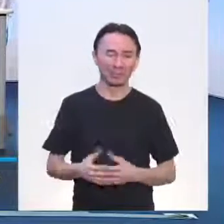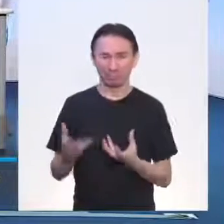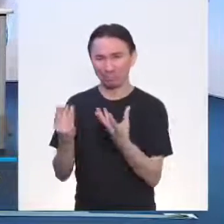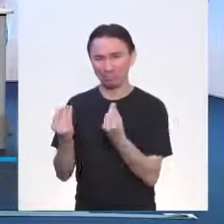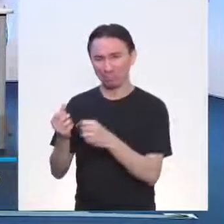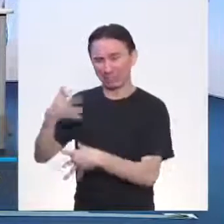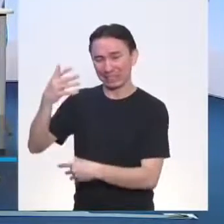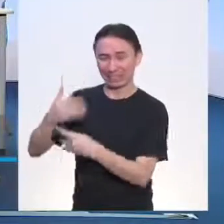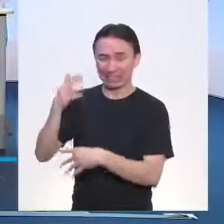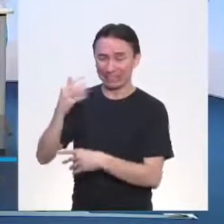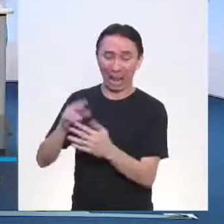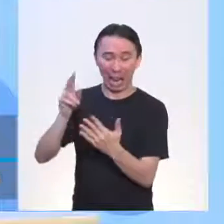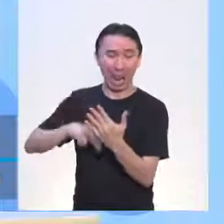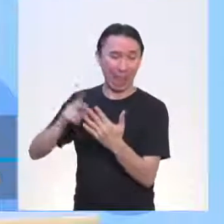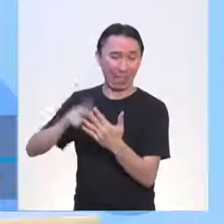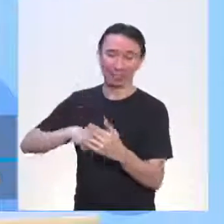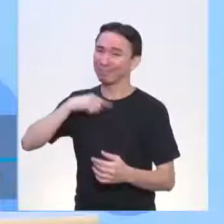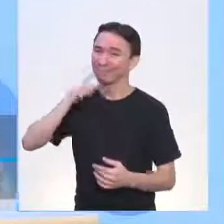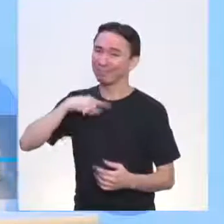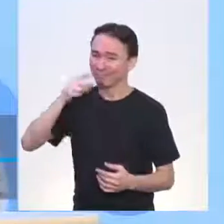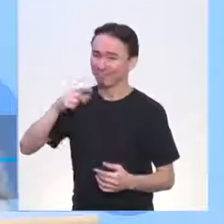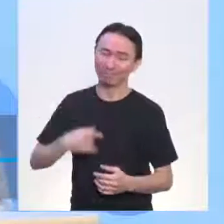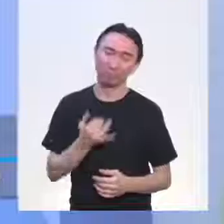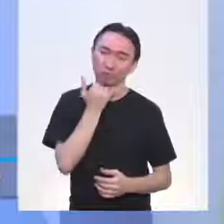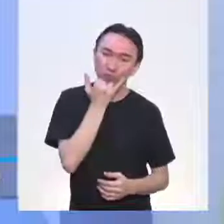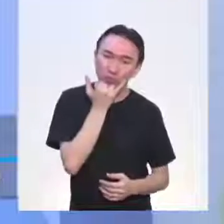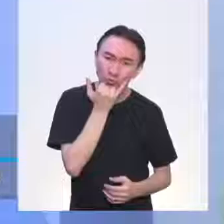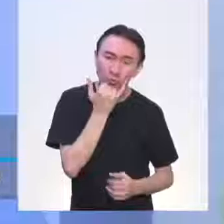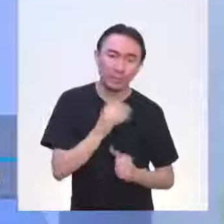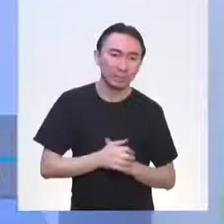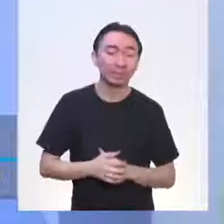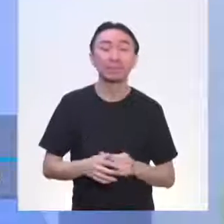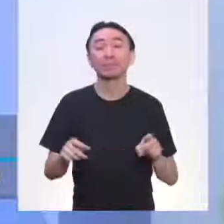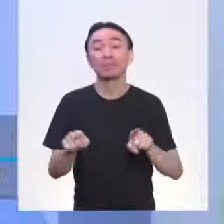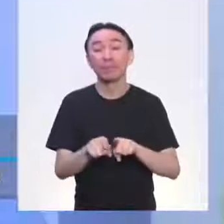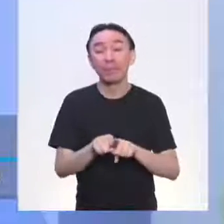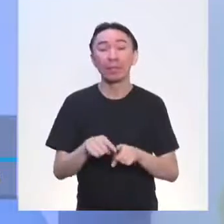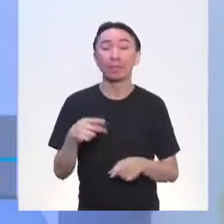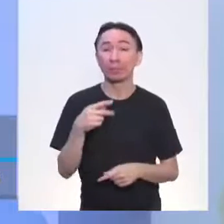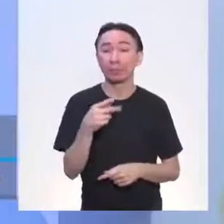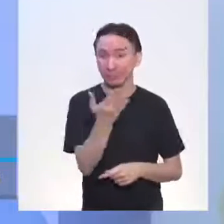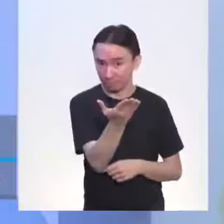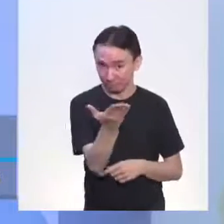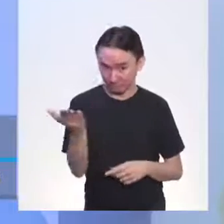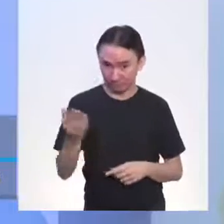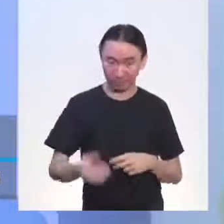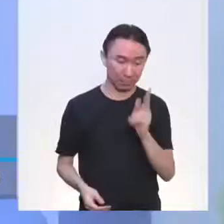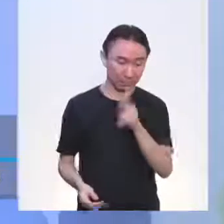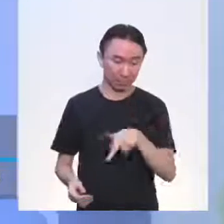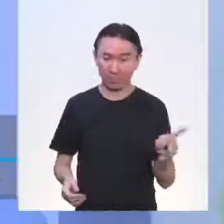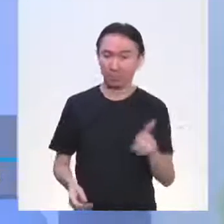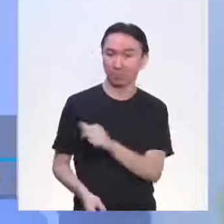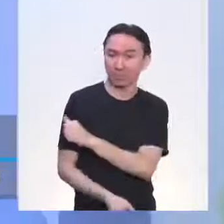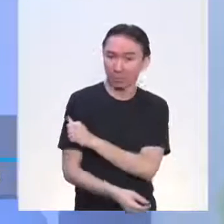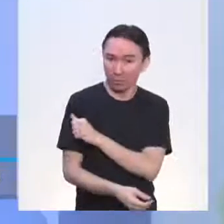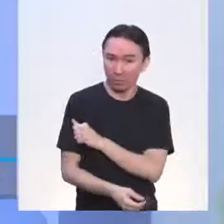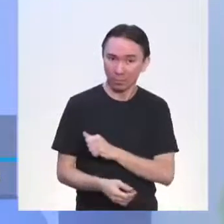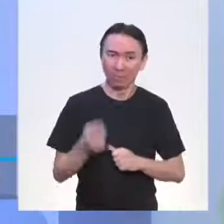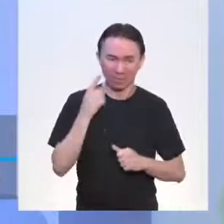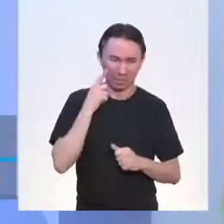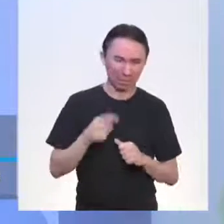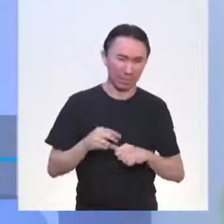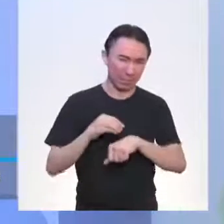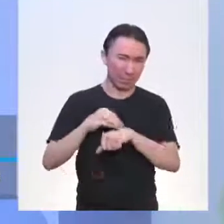para ver todo mundo, não dá para ler todo mundo, infelizmente. Olha, deixa eu trazer uma colaboração, então, para você, para os professores, alunos, todo mundo que está nos assistindo